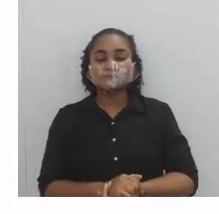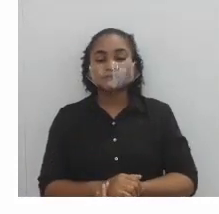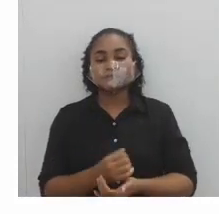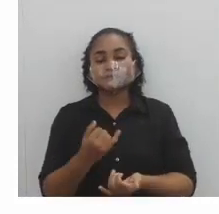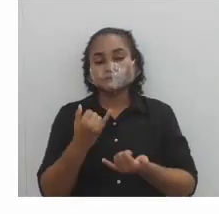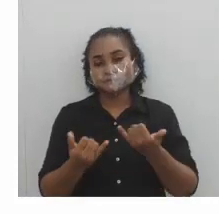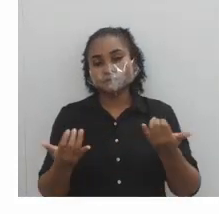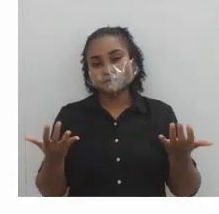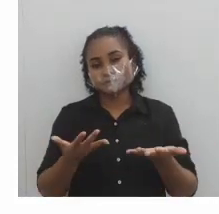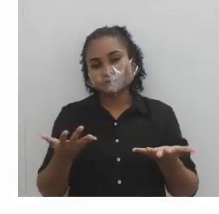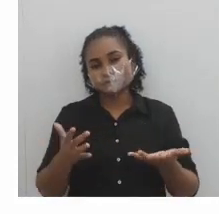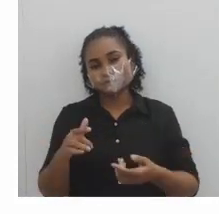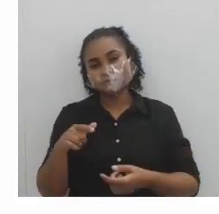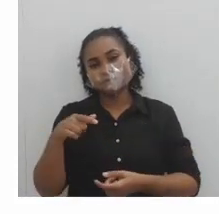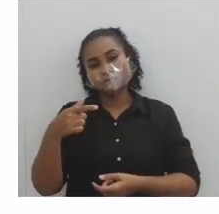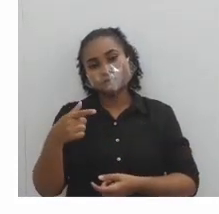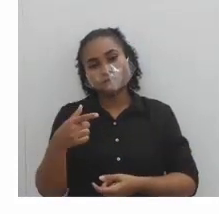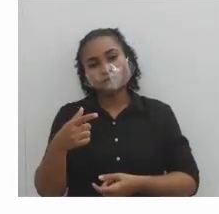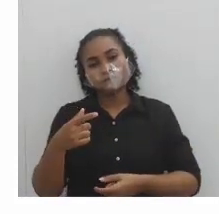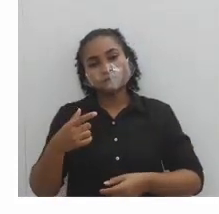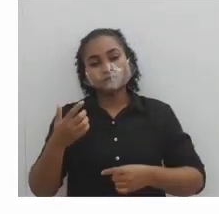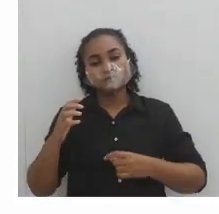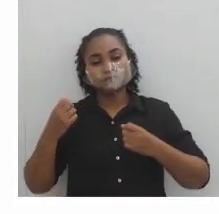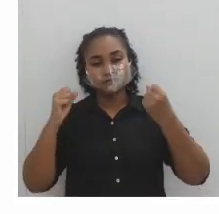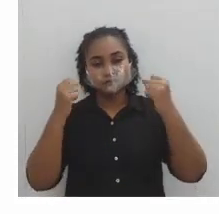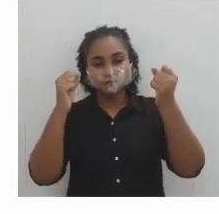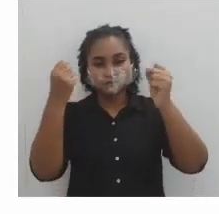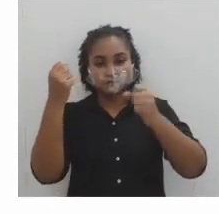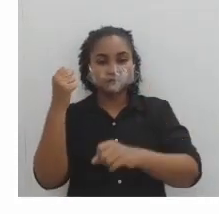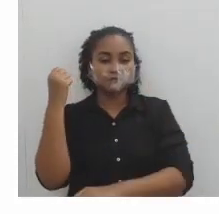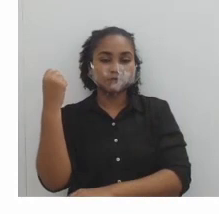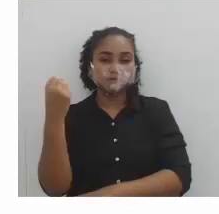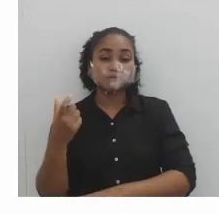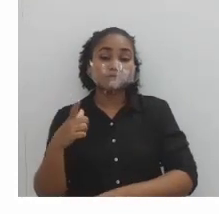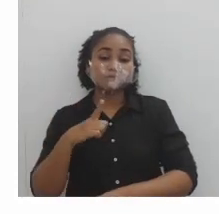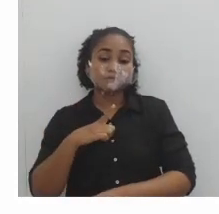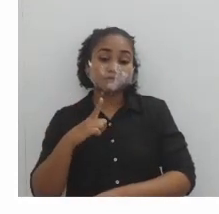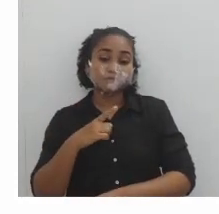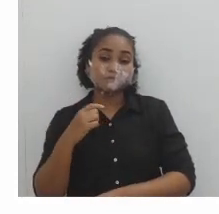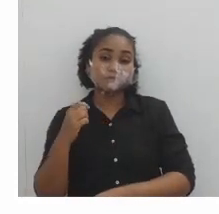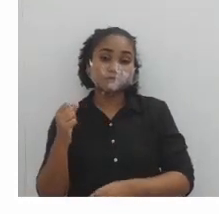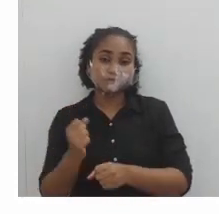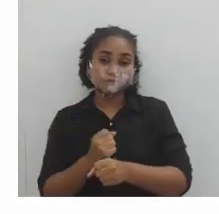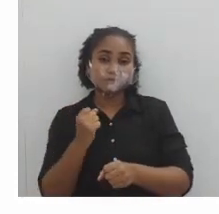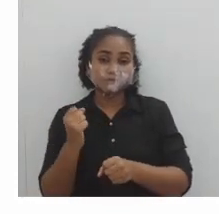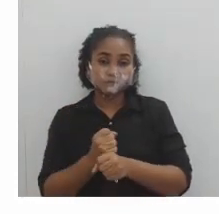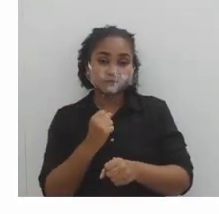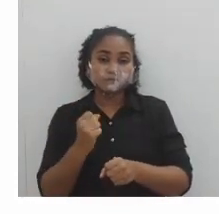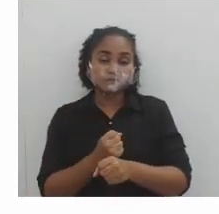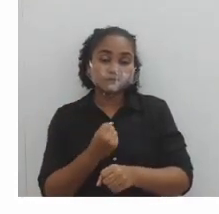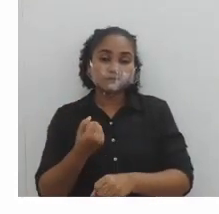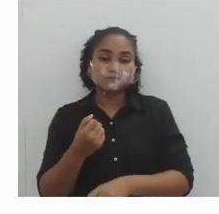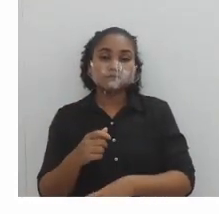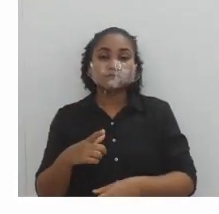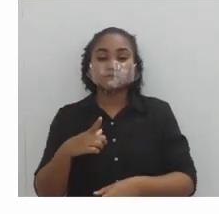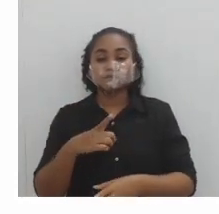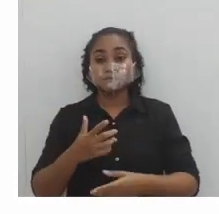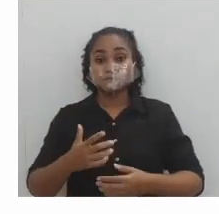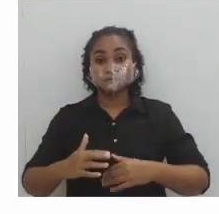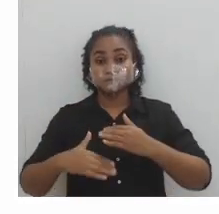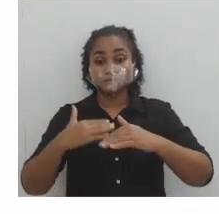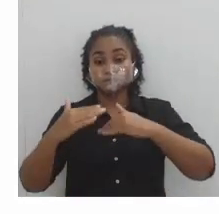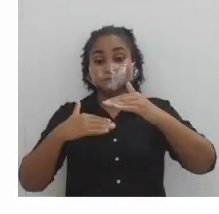damas. Após o período da Revolução Industrial, houve uma crescente de produção de